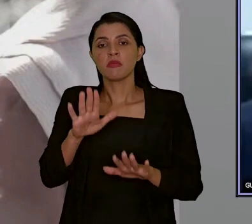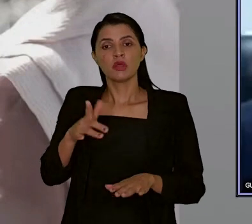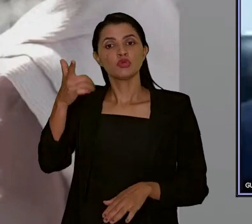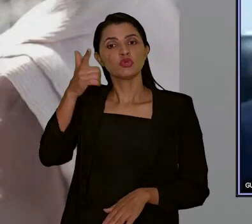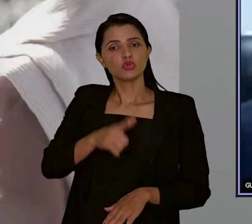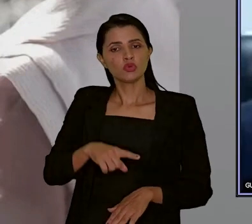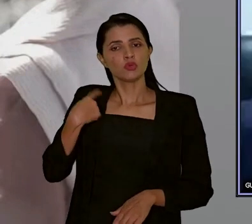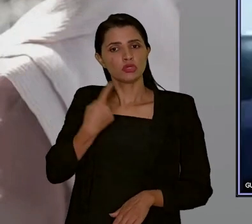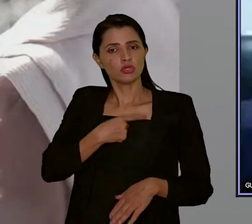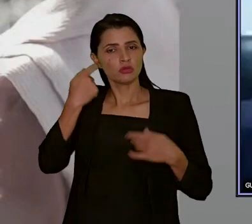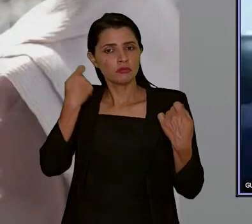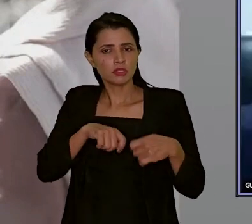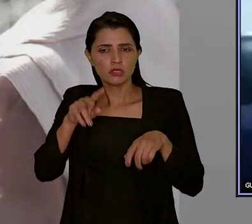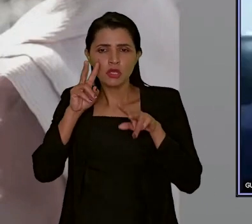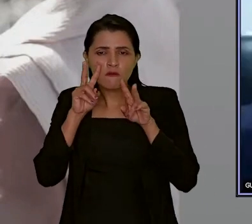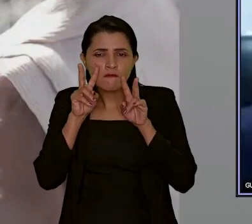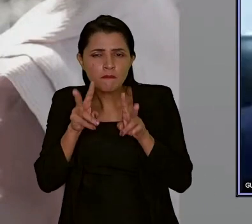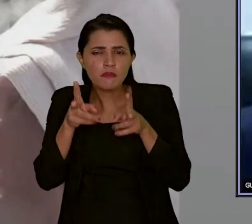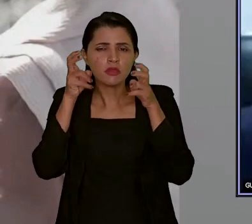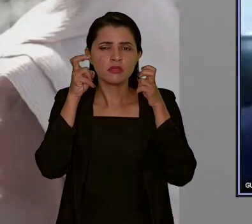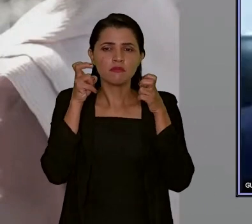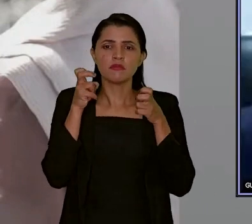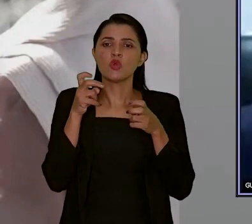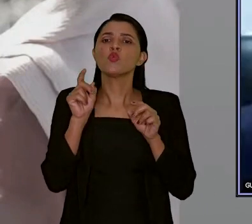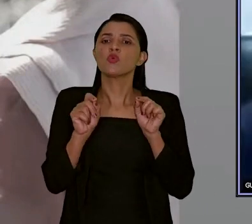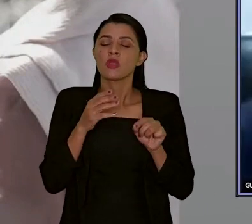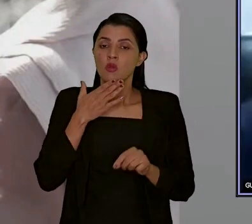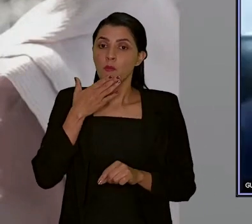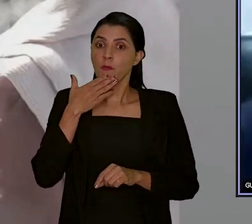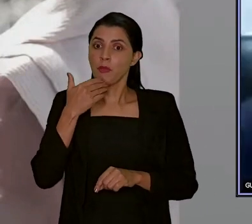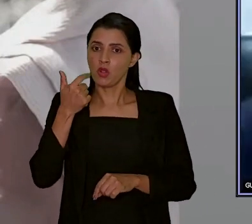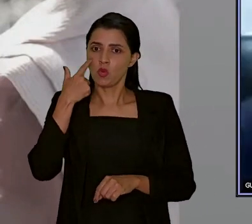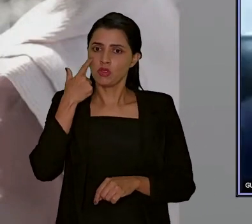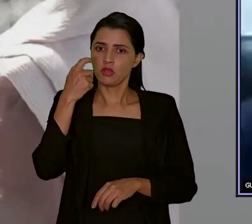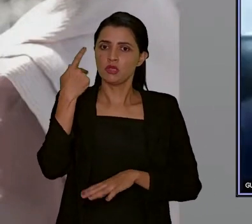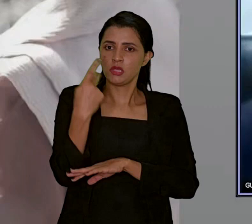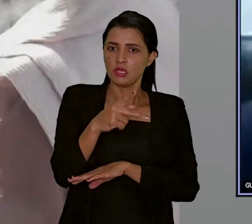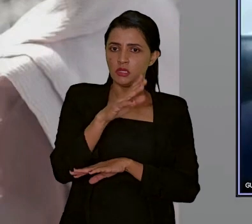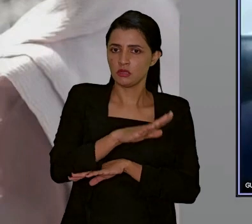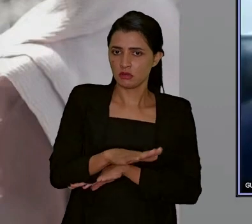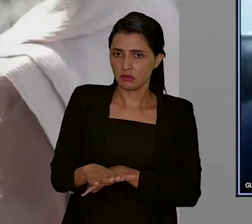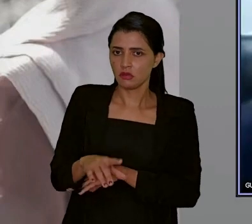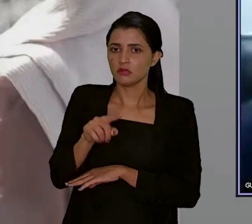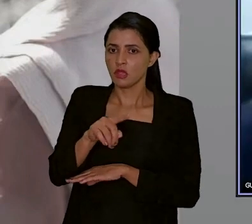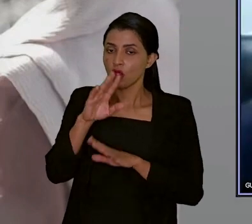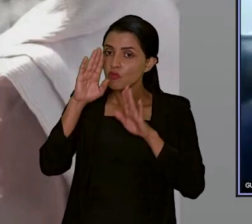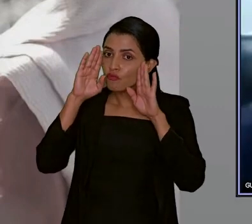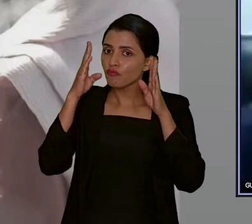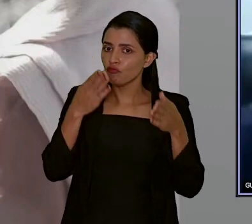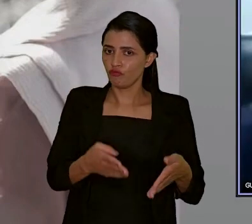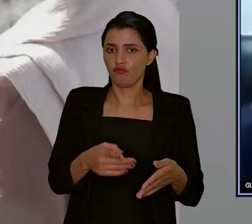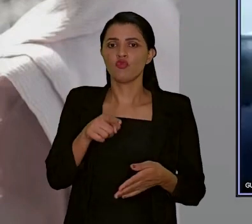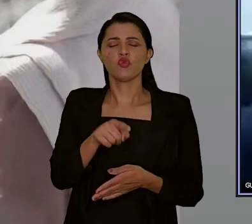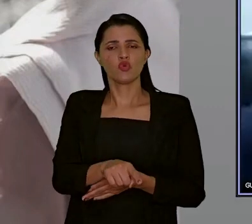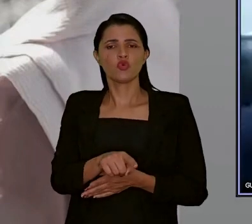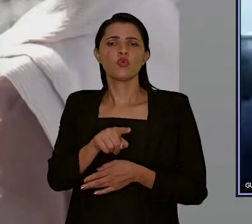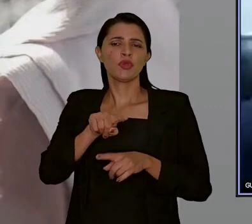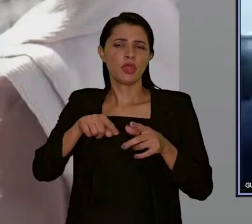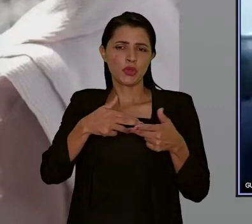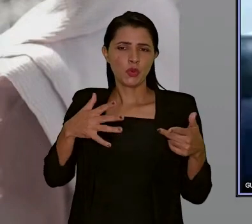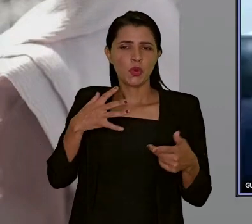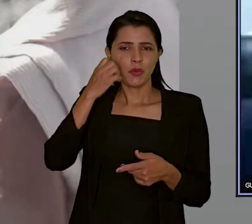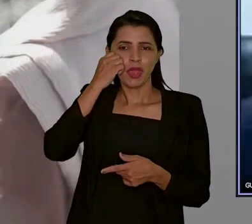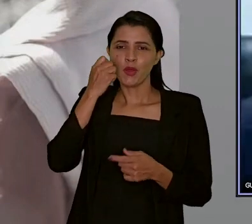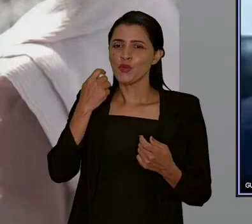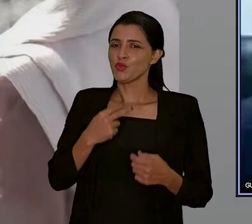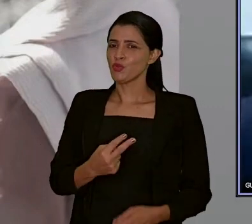nós temos que olhar para o melhor interesse da criança, né? E, assim, na realidade, a questão patrimonial ela não pode se sobrepor